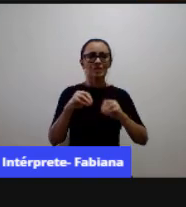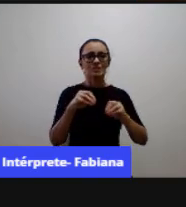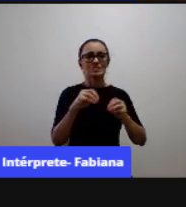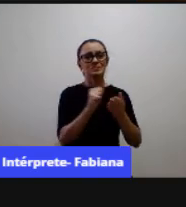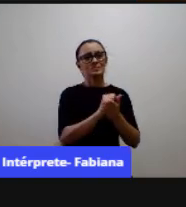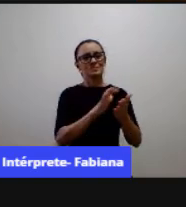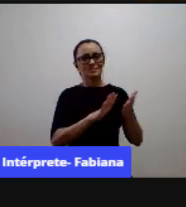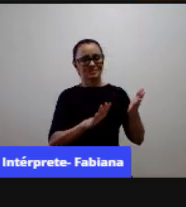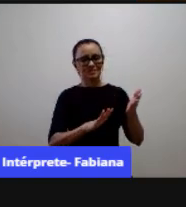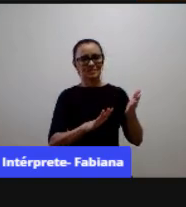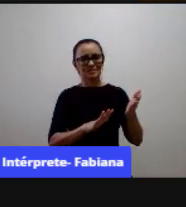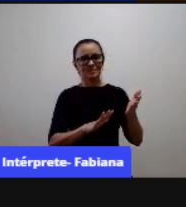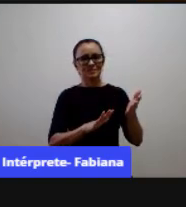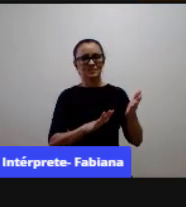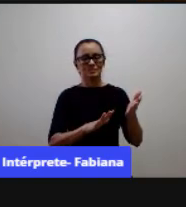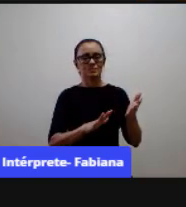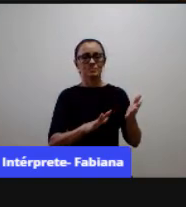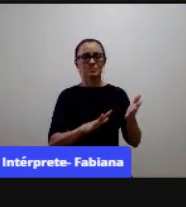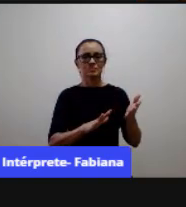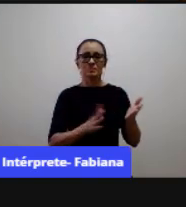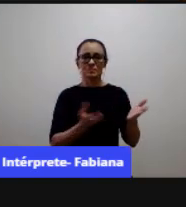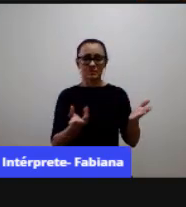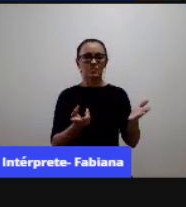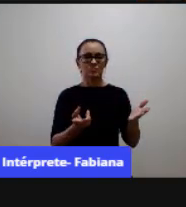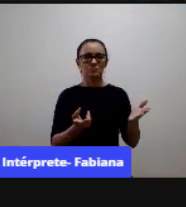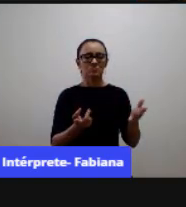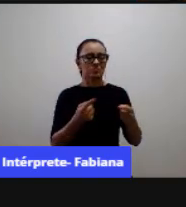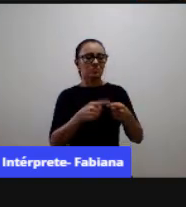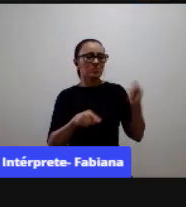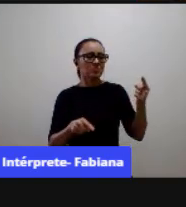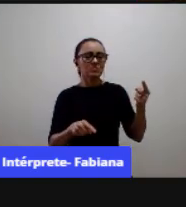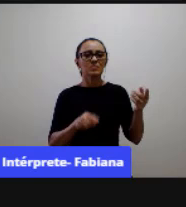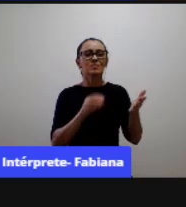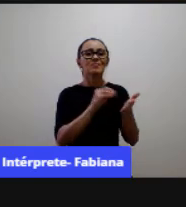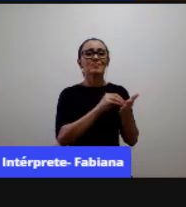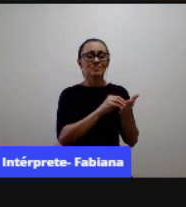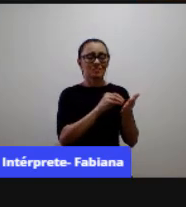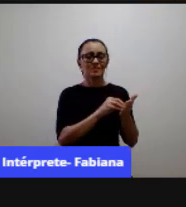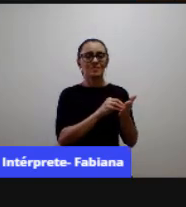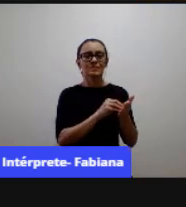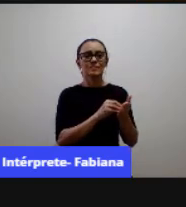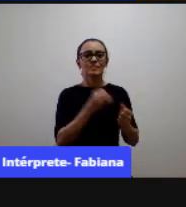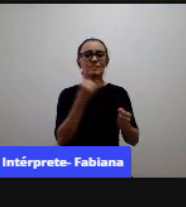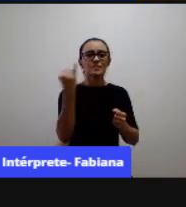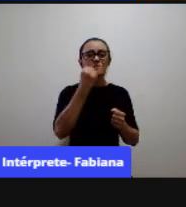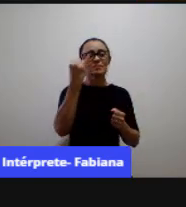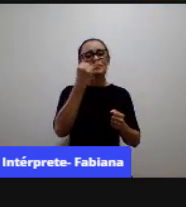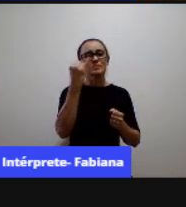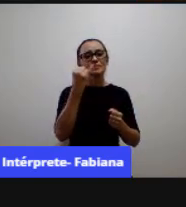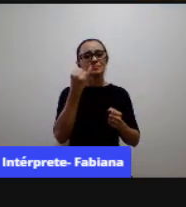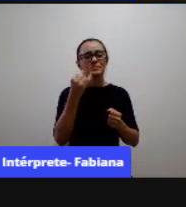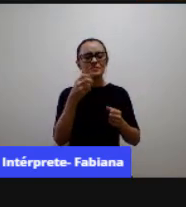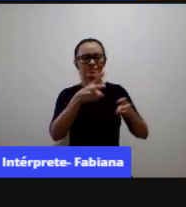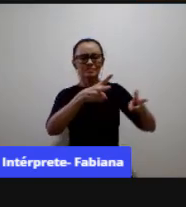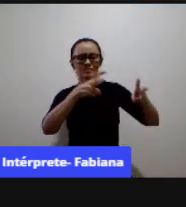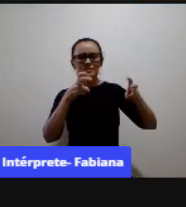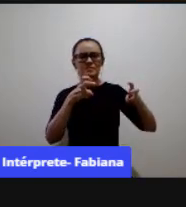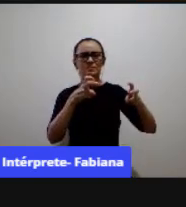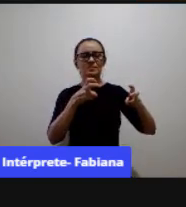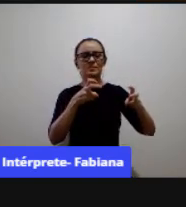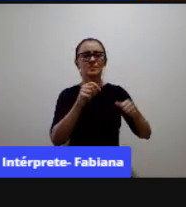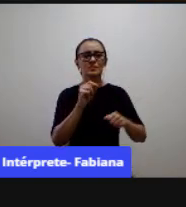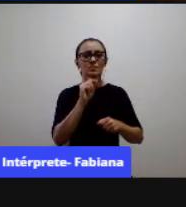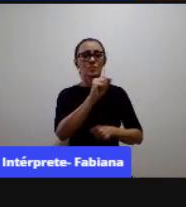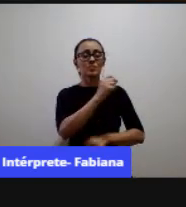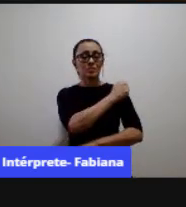precisa enxergar nesse indivíduo, nesse aluno, suas potencialidades, seus